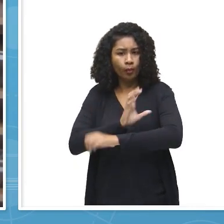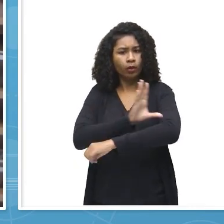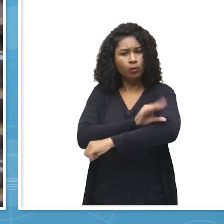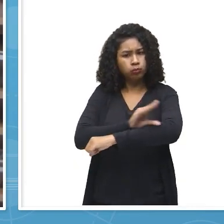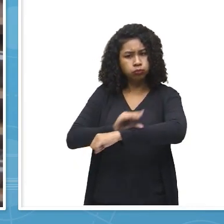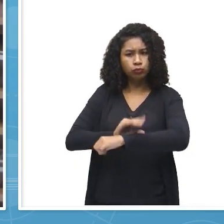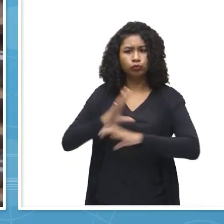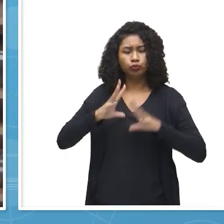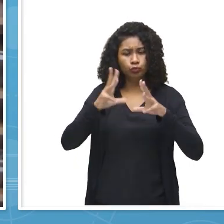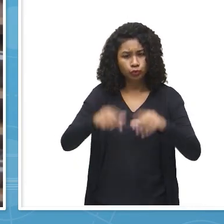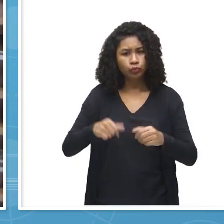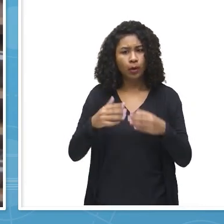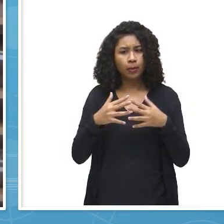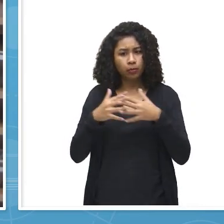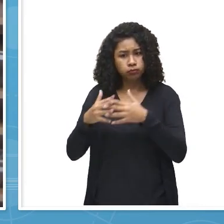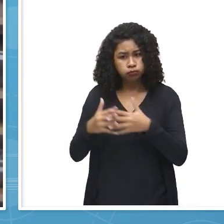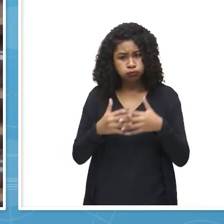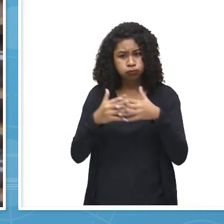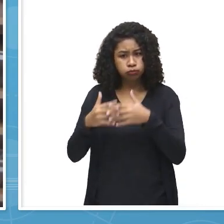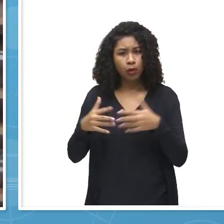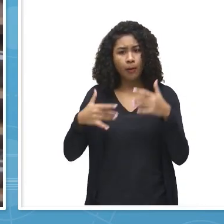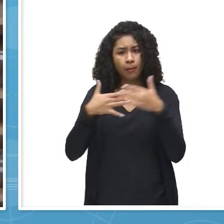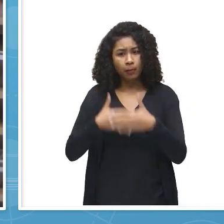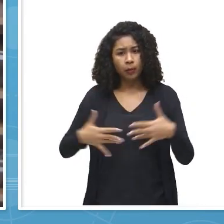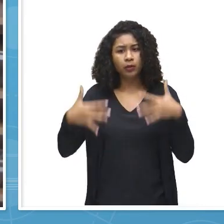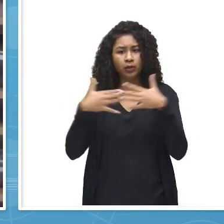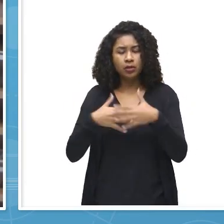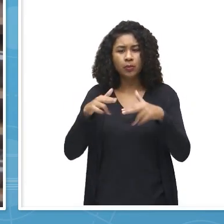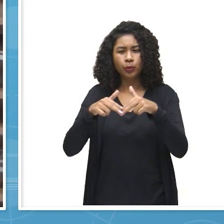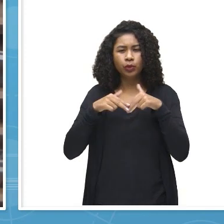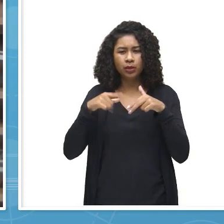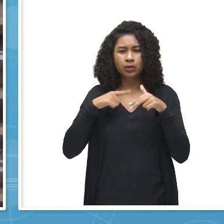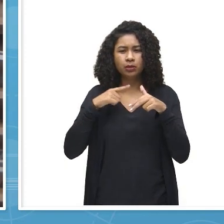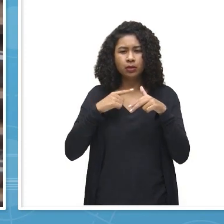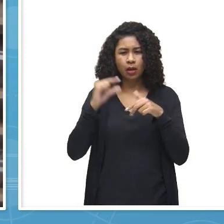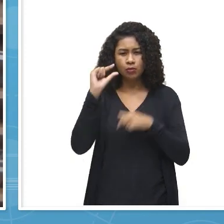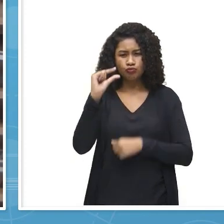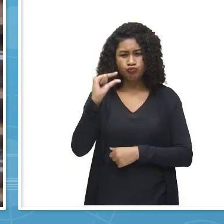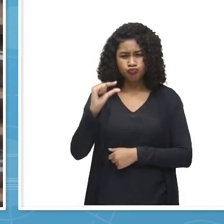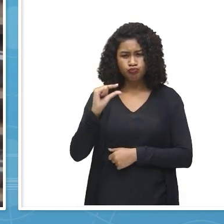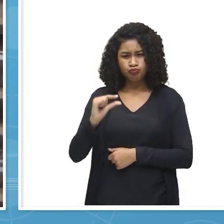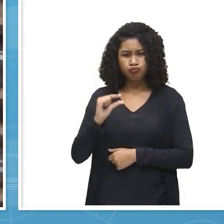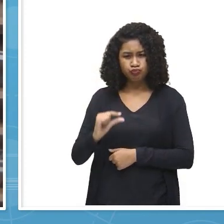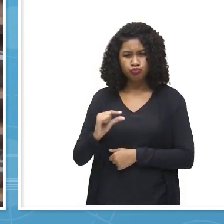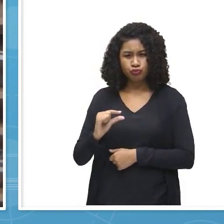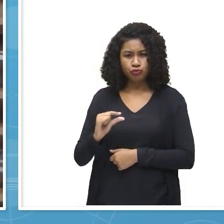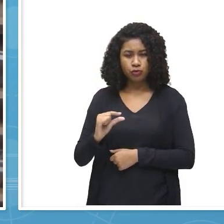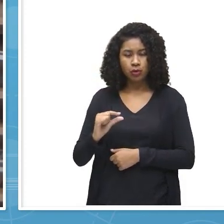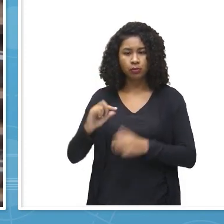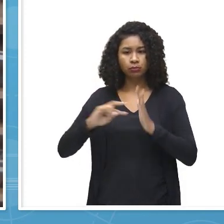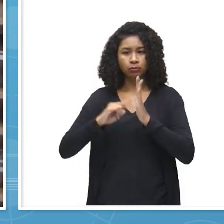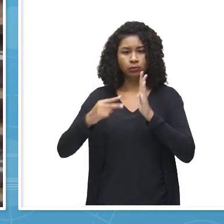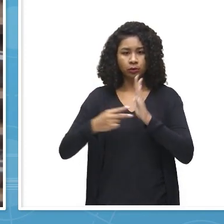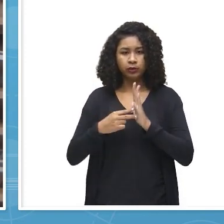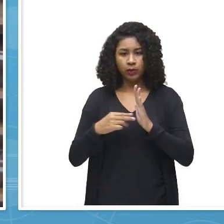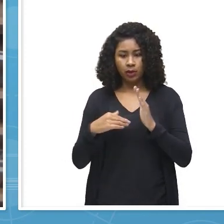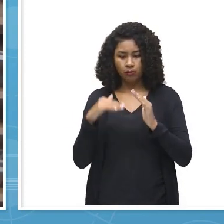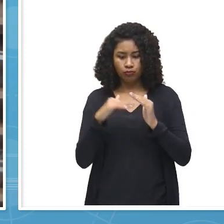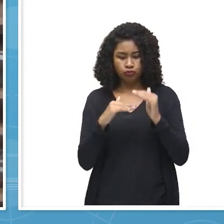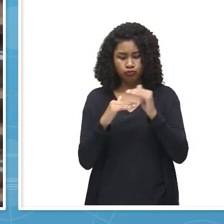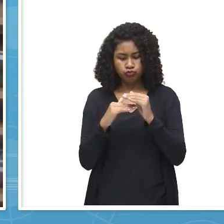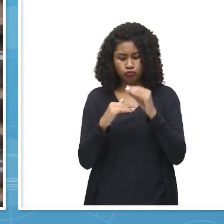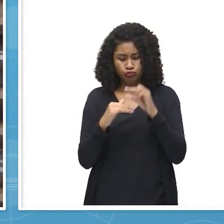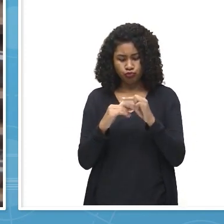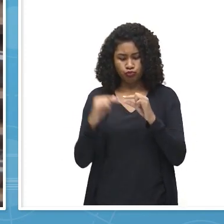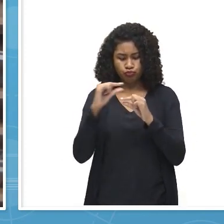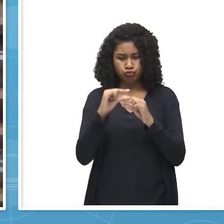trabalha rapidamente. Então, por isso que a gente vê aí várias camadas, porque tem aí a transição, né? Está se formando vários tecidos ali, então